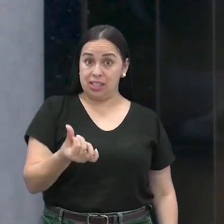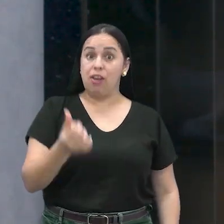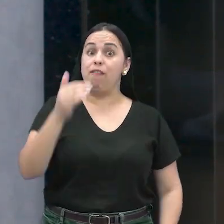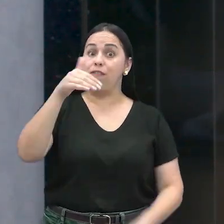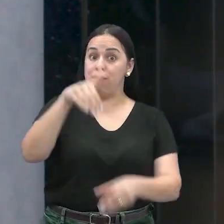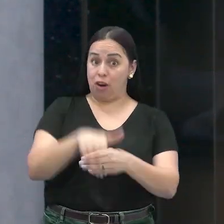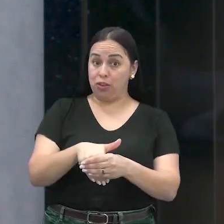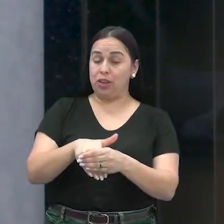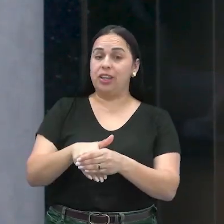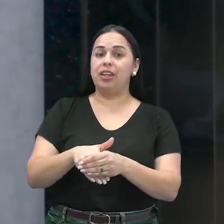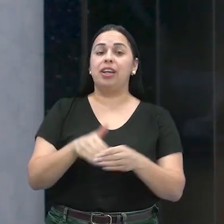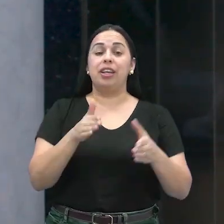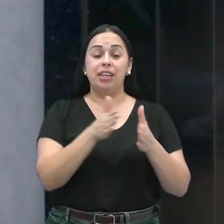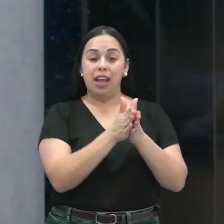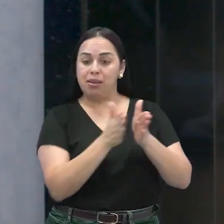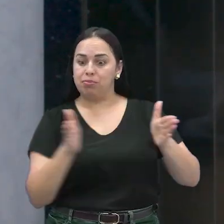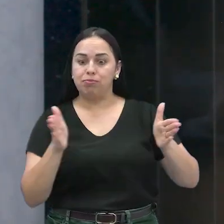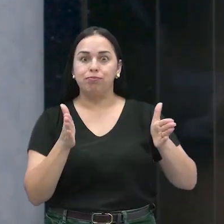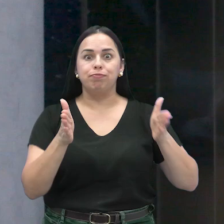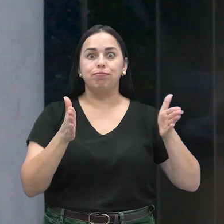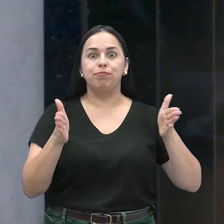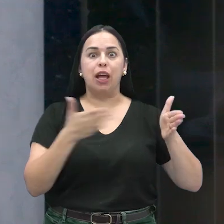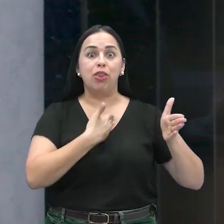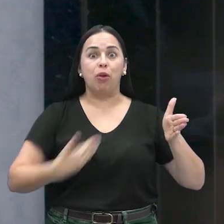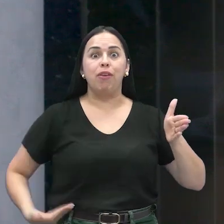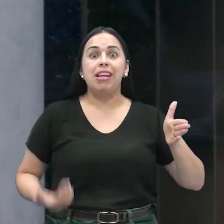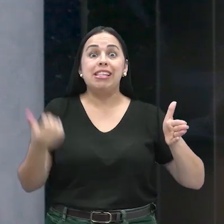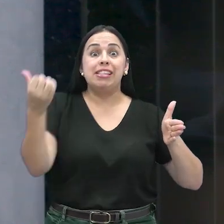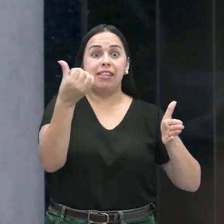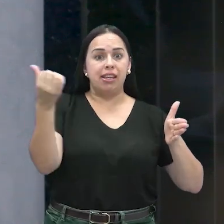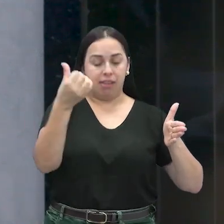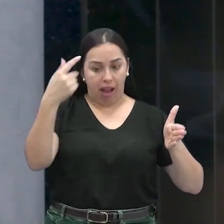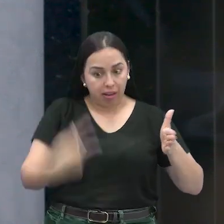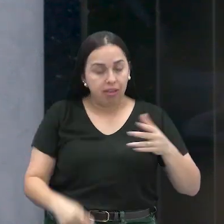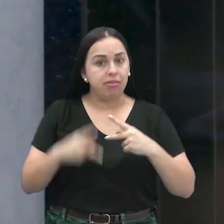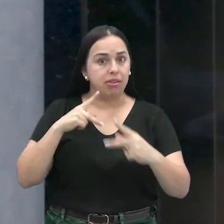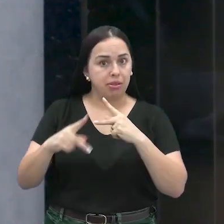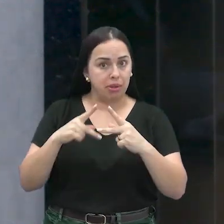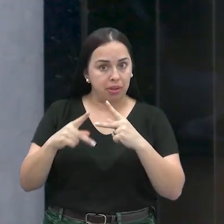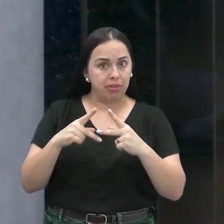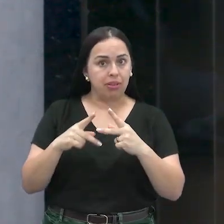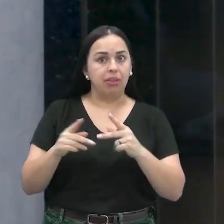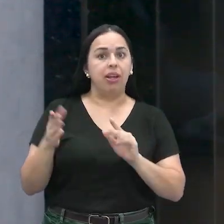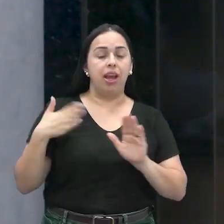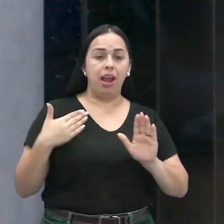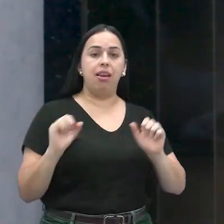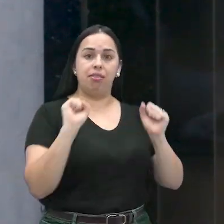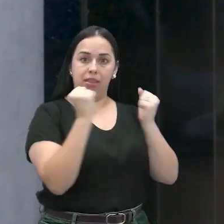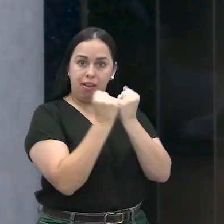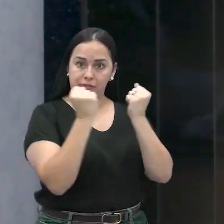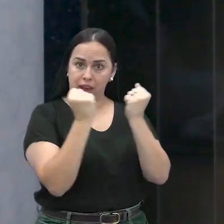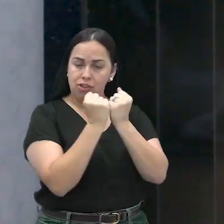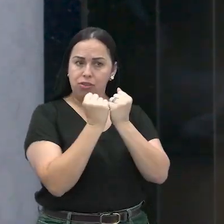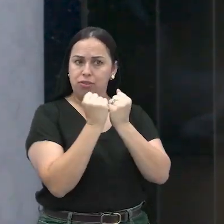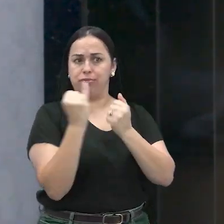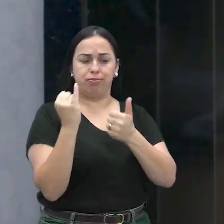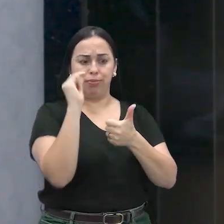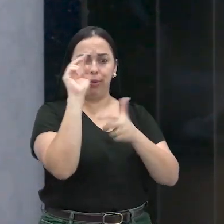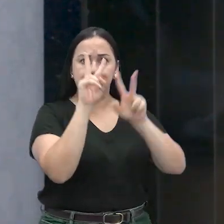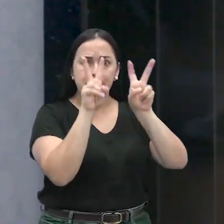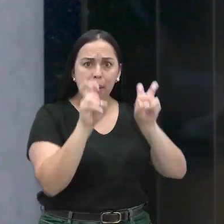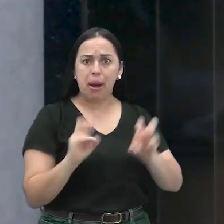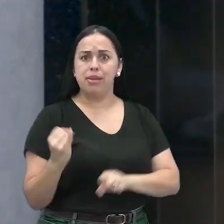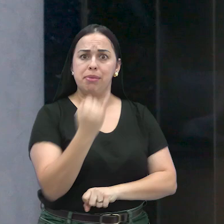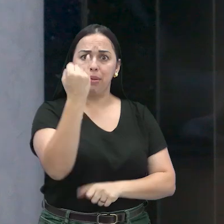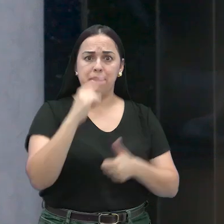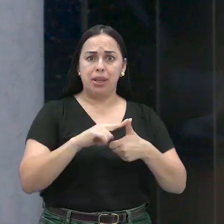7.726 votos, Fernando Pettit inicia o 6º mandato como vereador na Câmara de São José. Entre outras pautas, vê como